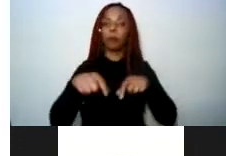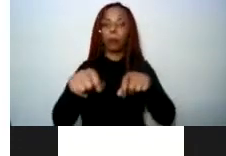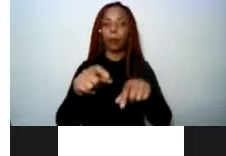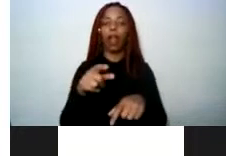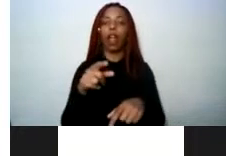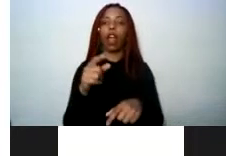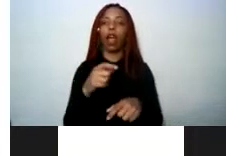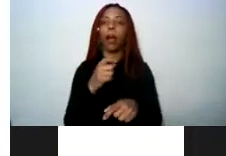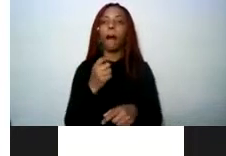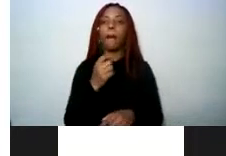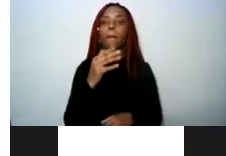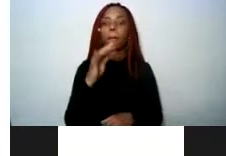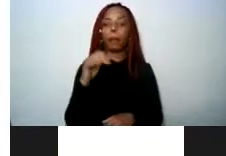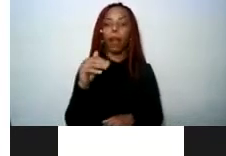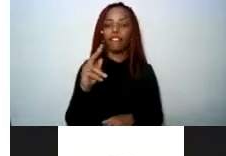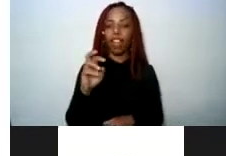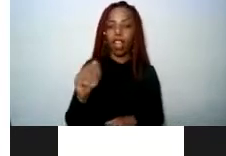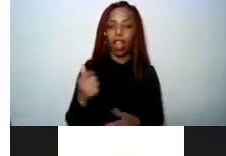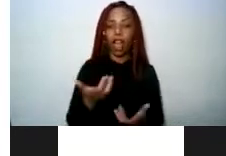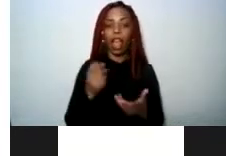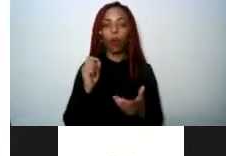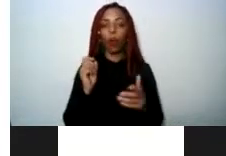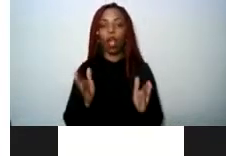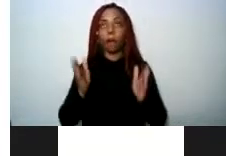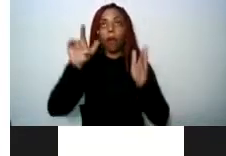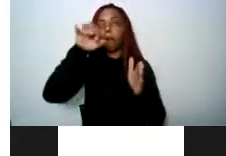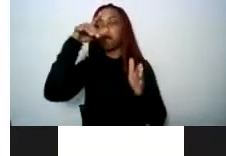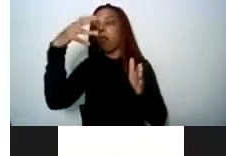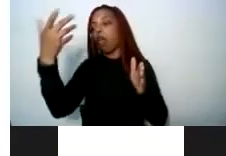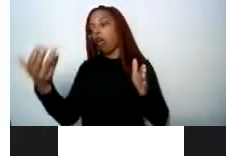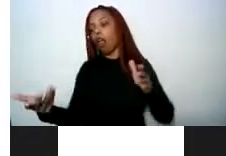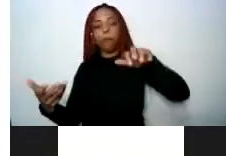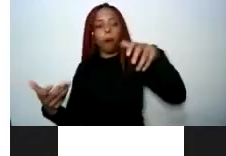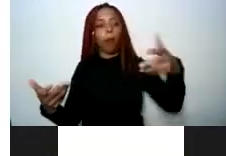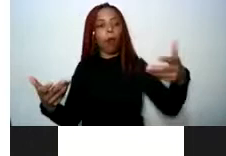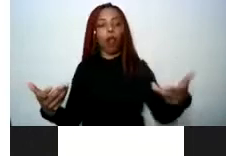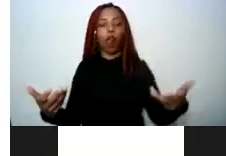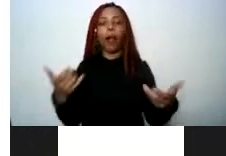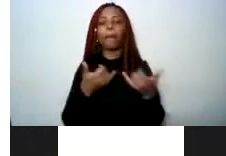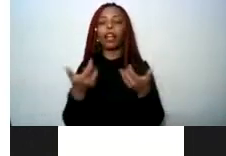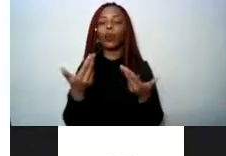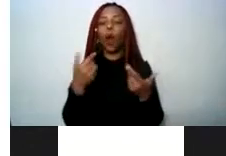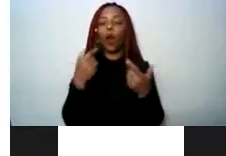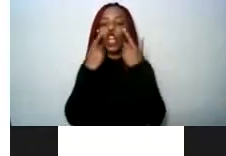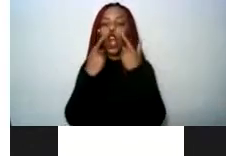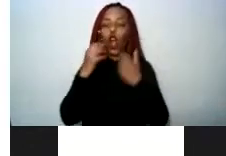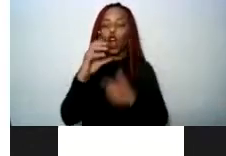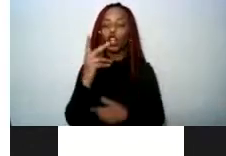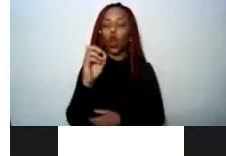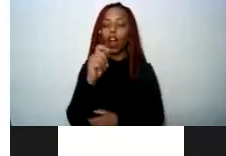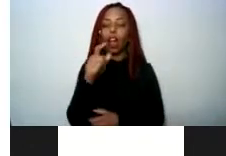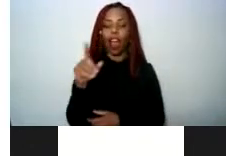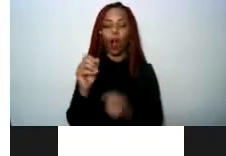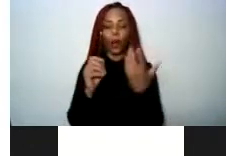caíssem pelos quatro lados da parede como um salgueiro chorão mesmo bem conhecido de